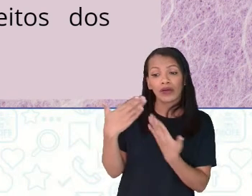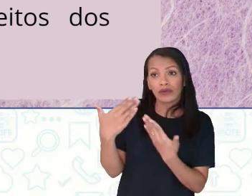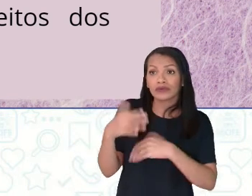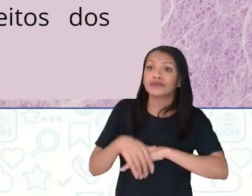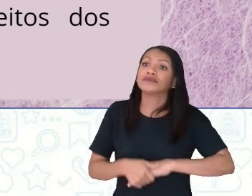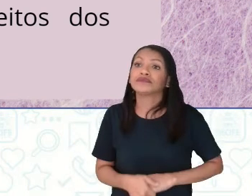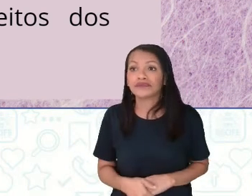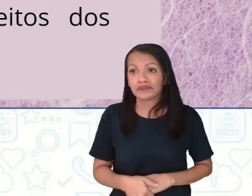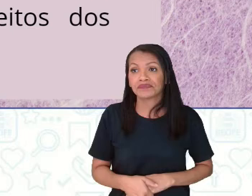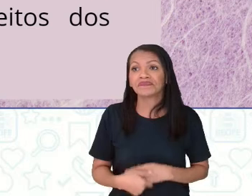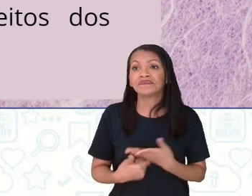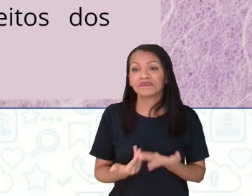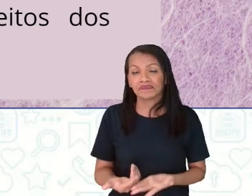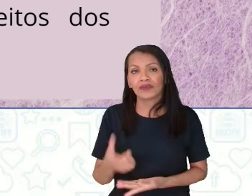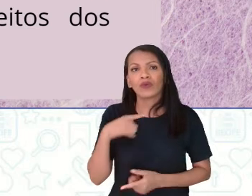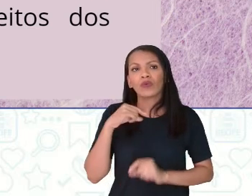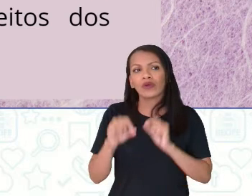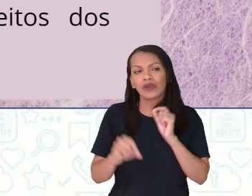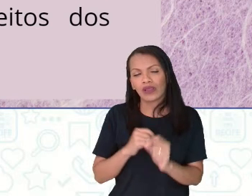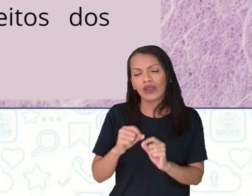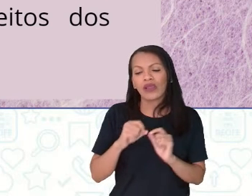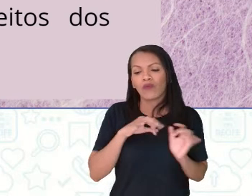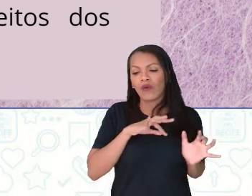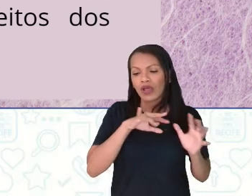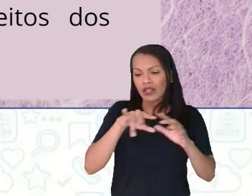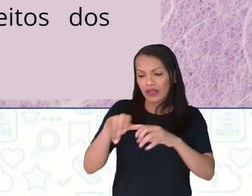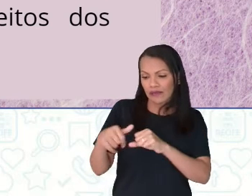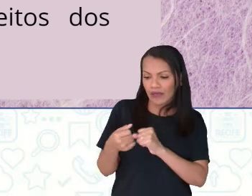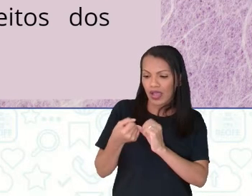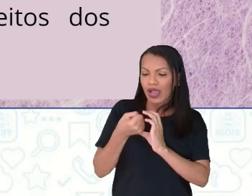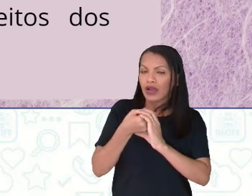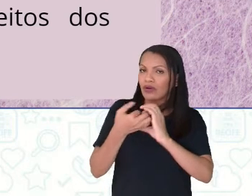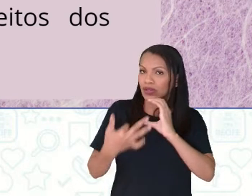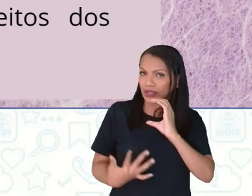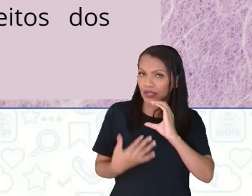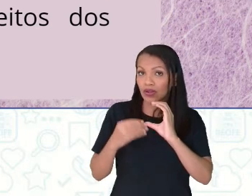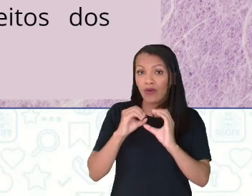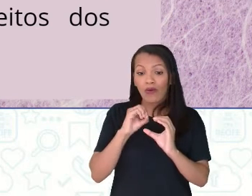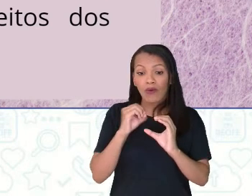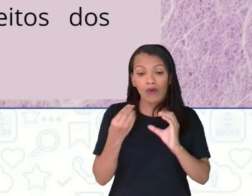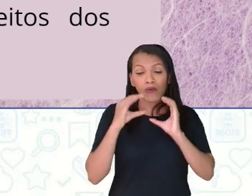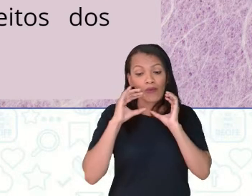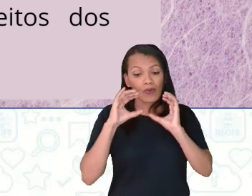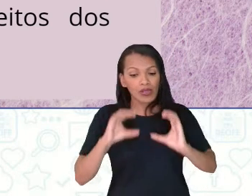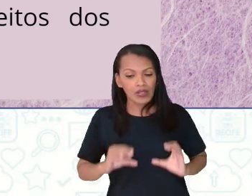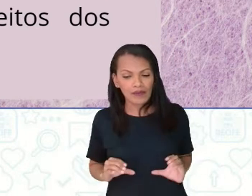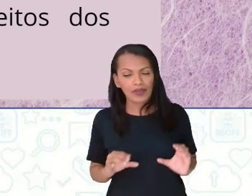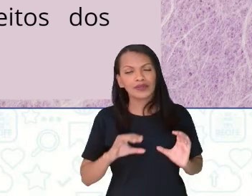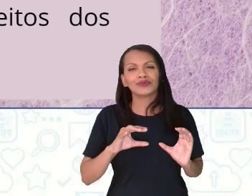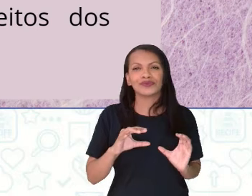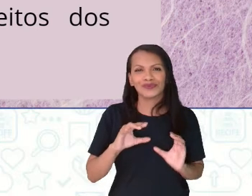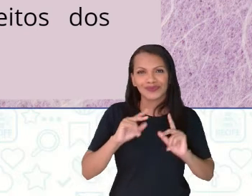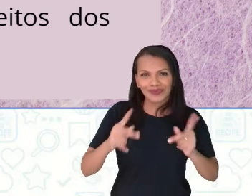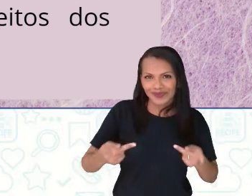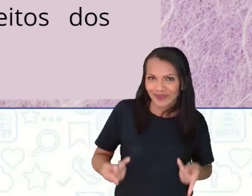antropomórficos, ou seja, são animais com características ou comportamentos humanos, e através do comportamento dos animais,